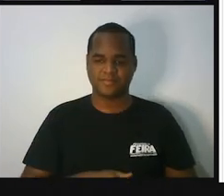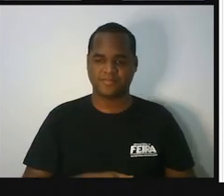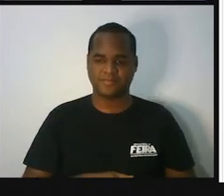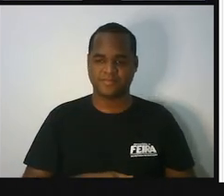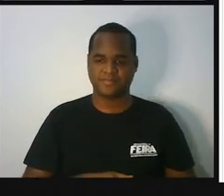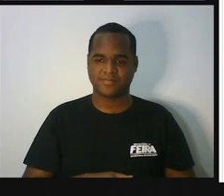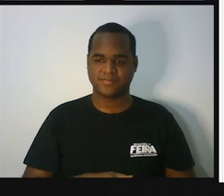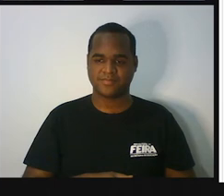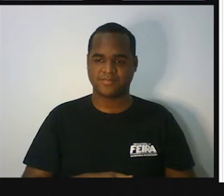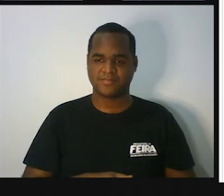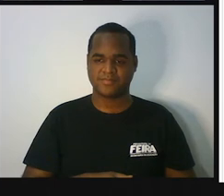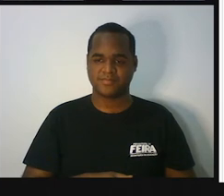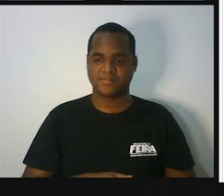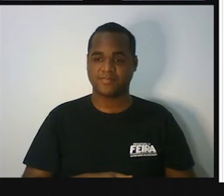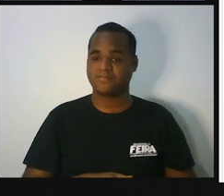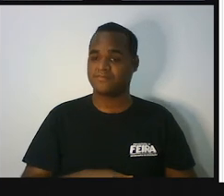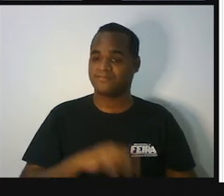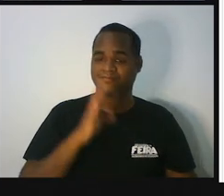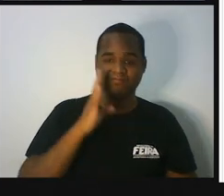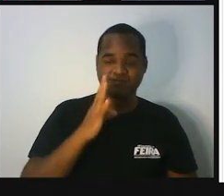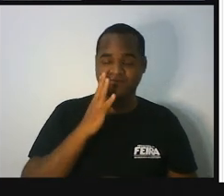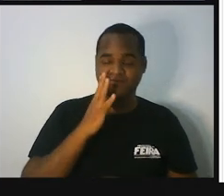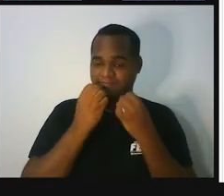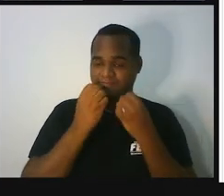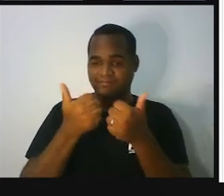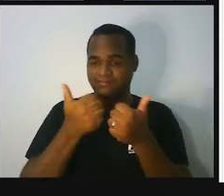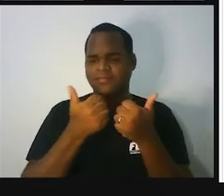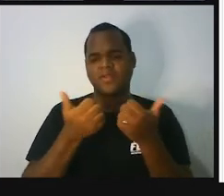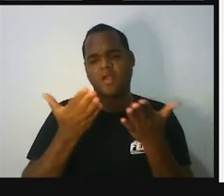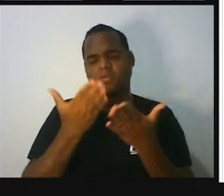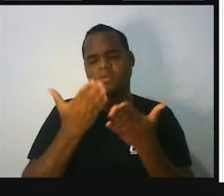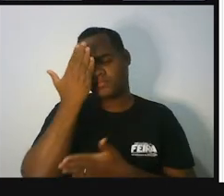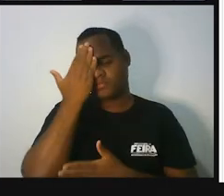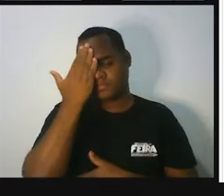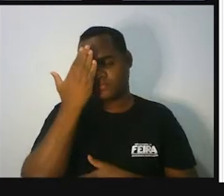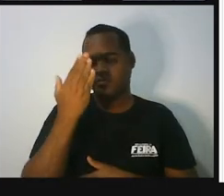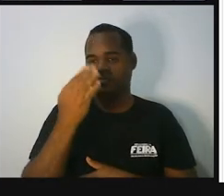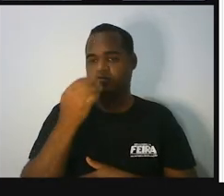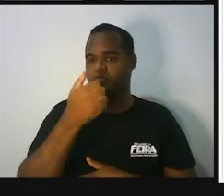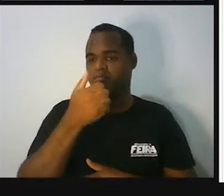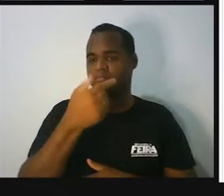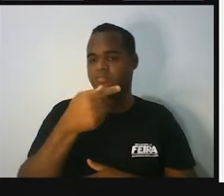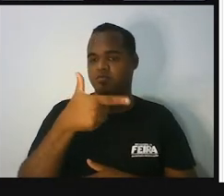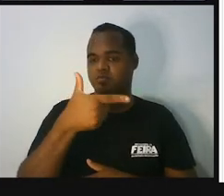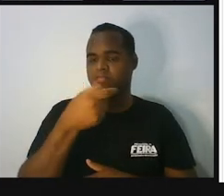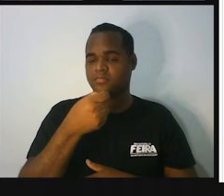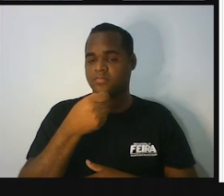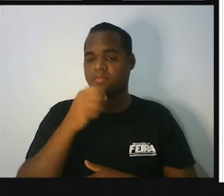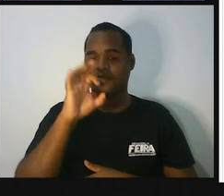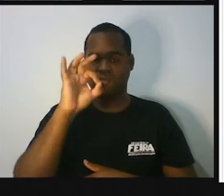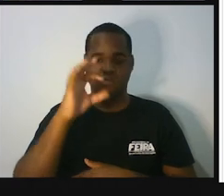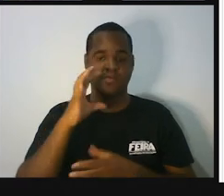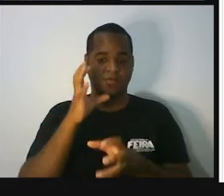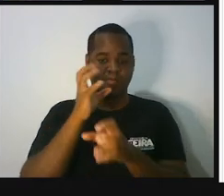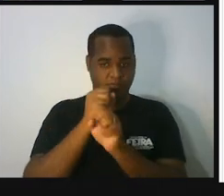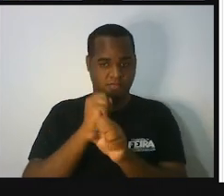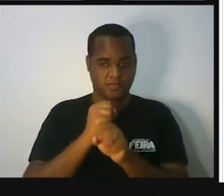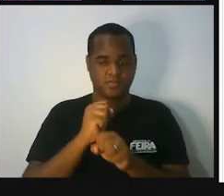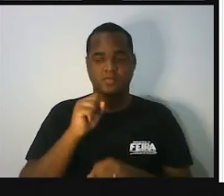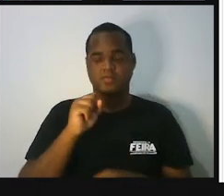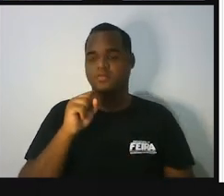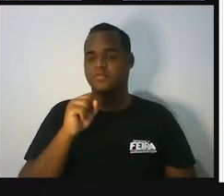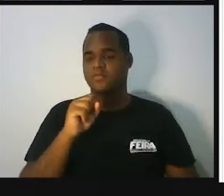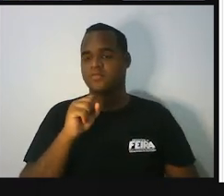720 graus. Beleza, massa. Ah, então agora eu já sei, professor. 720 graus é o total da soma dos 5,